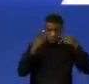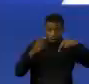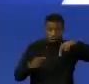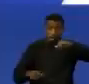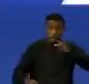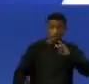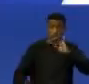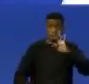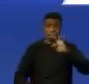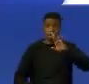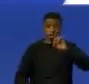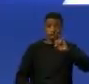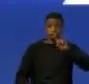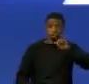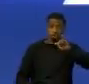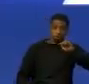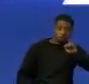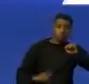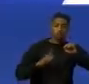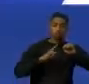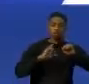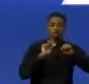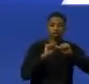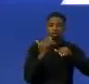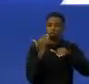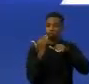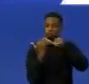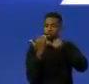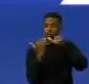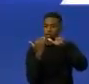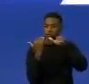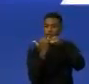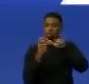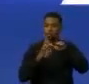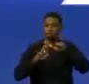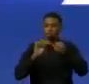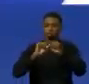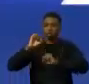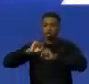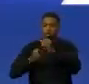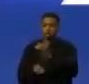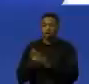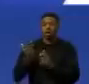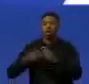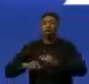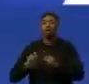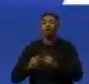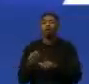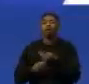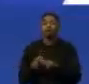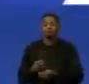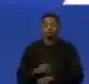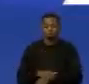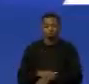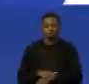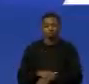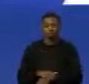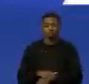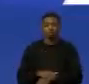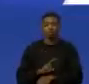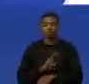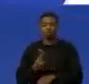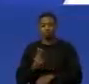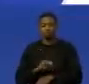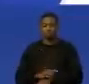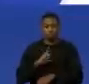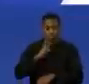parte de biologia, o equivalente ao principal componente desses fertilizantes industriais é produzido na fase do quê?